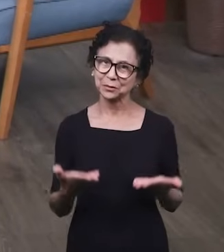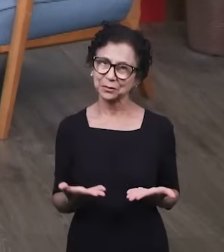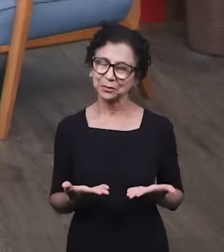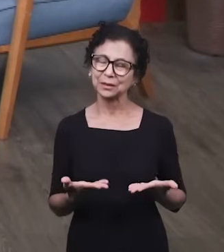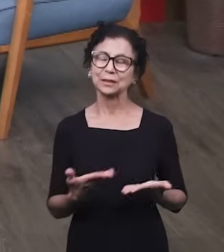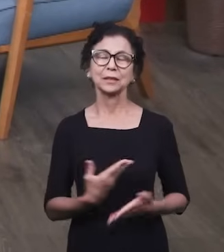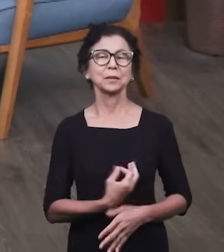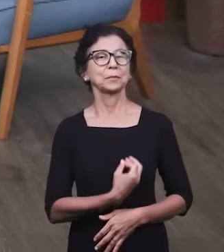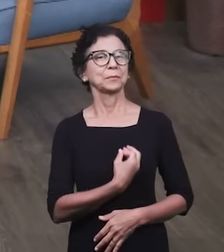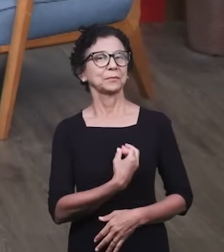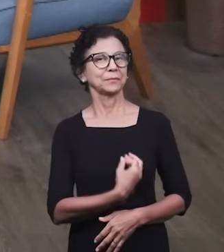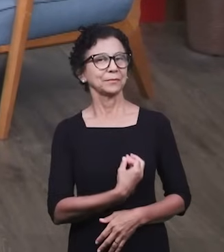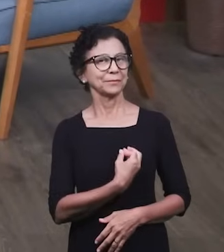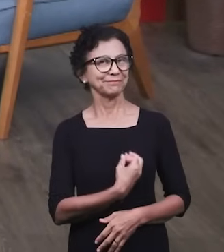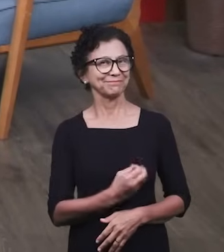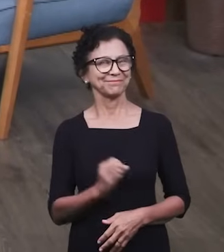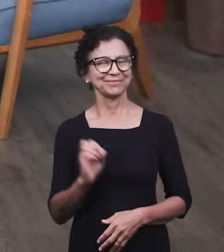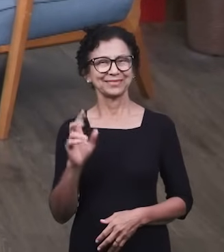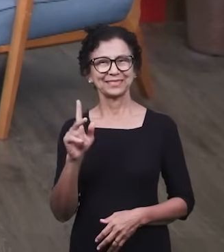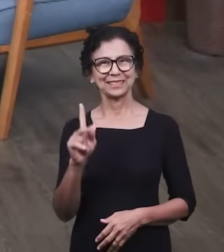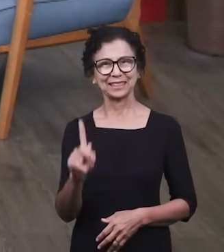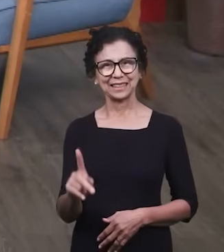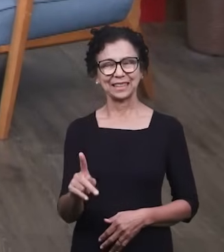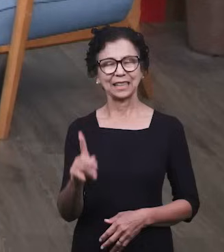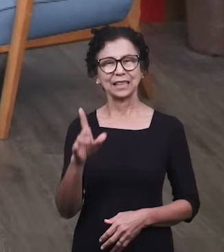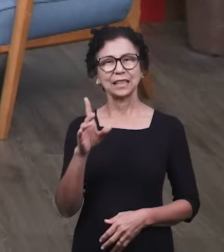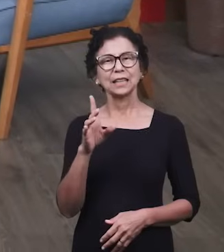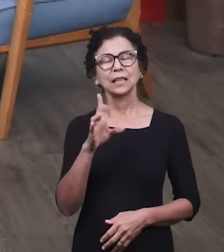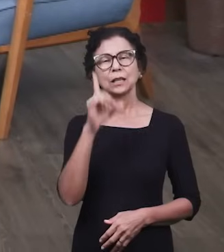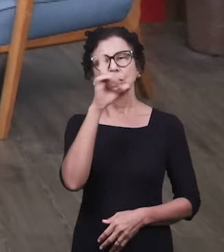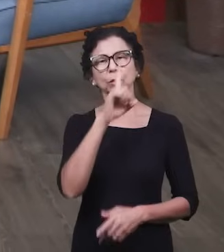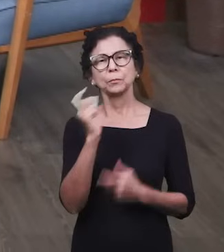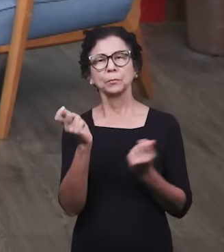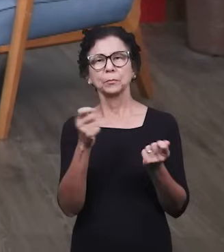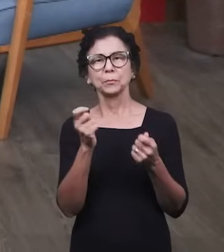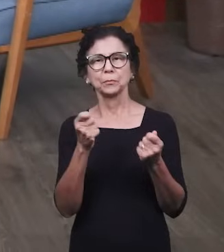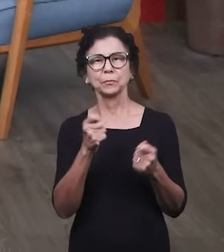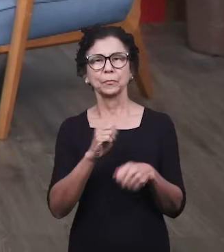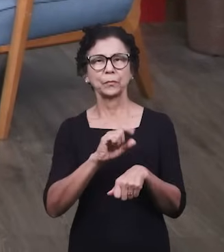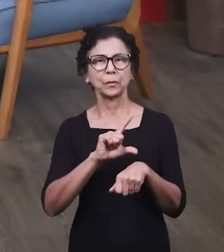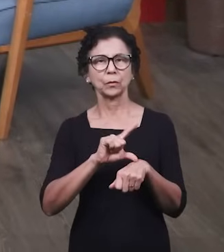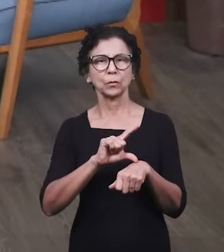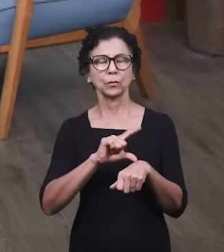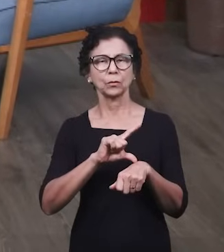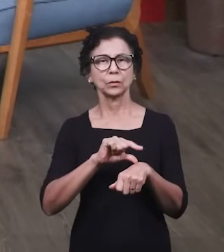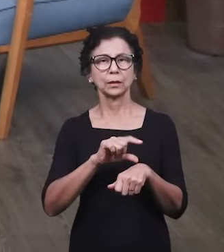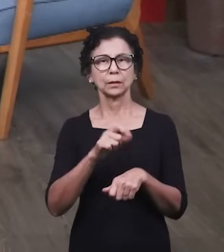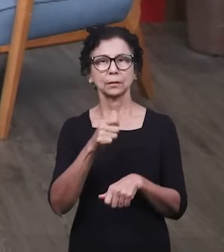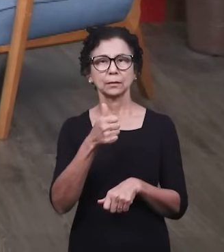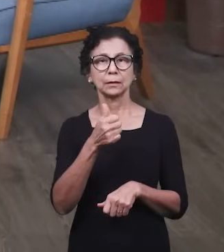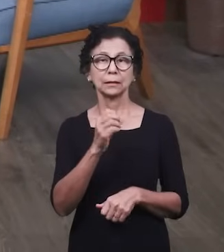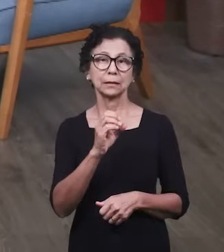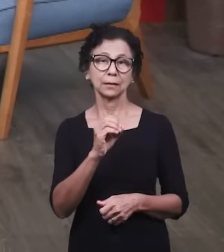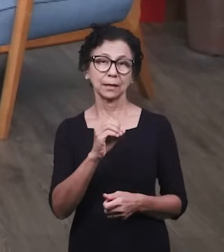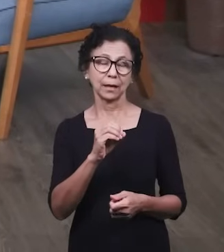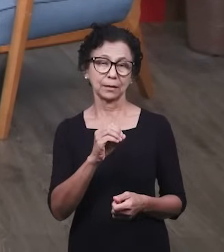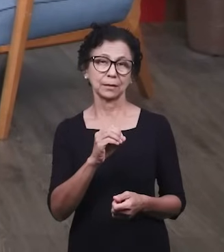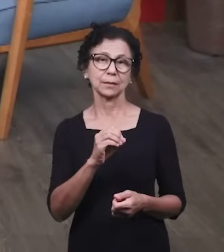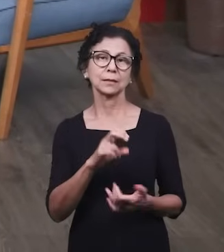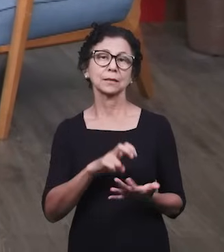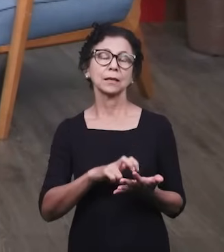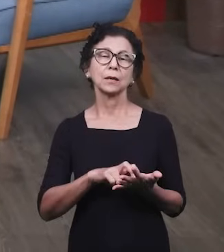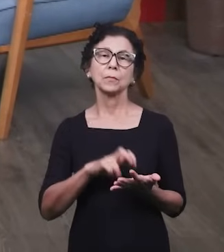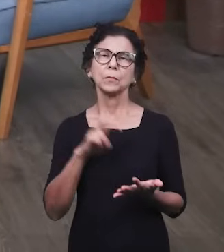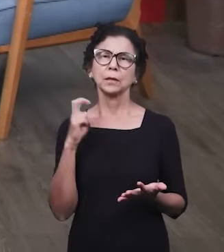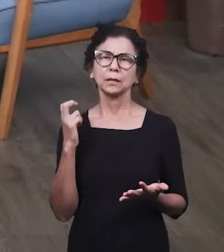a participar dela, tá certo? Todo domingo às 10 horas da manhã, nós temos a Escola Bíblica Dominical da Igreja Cristã Maranata e